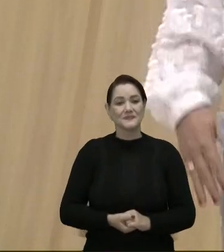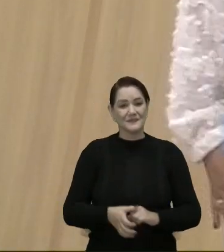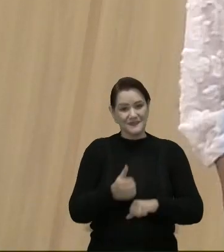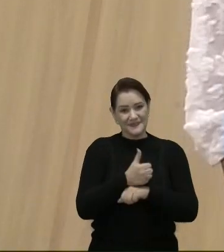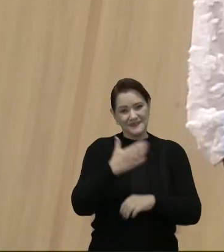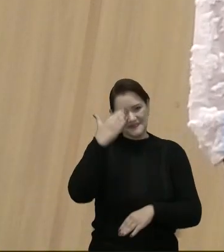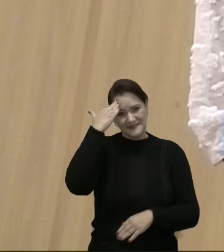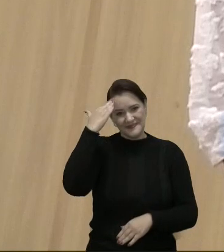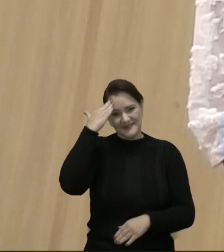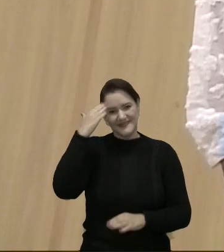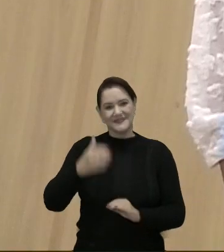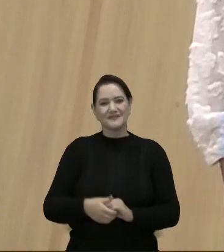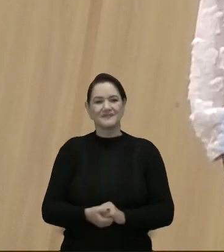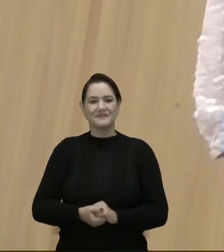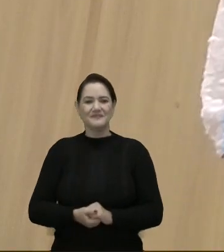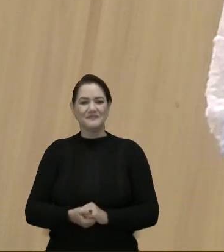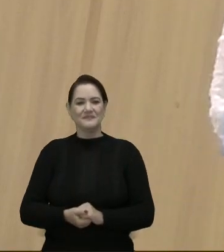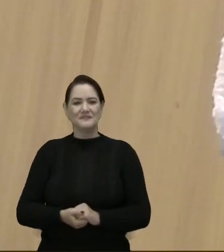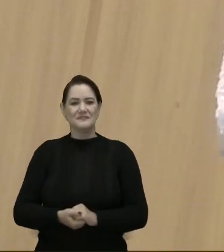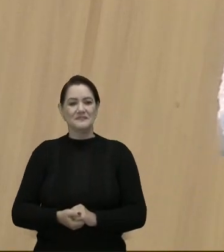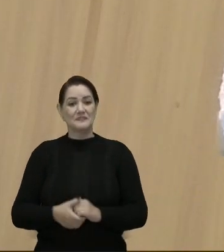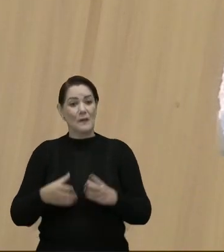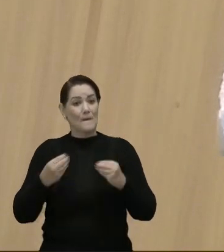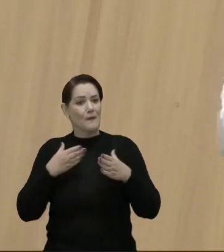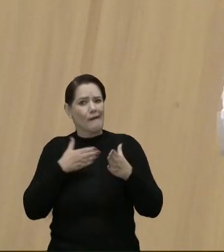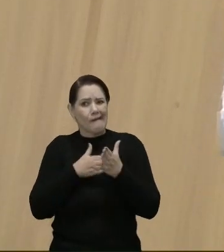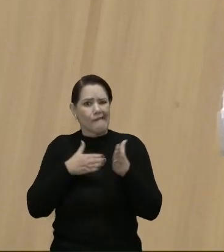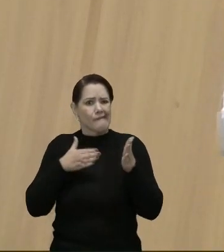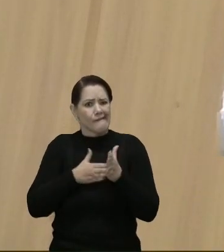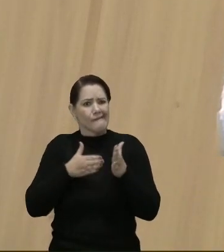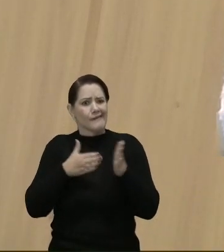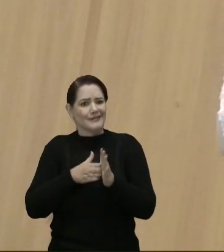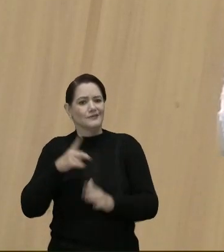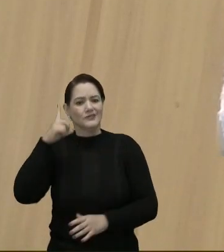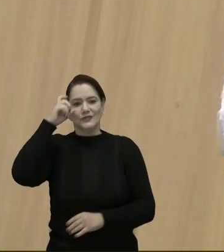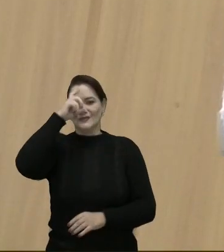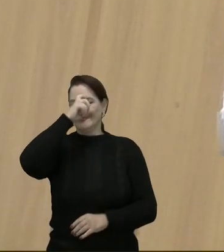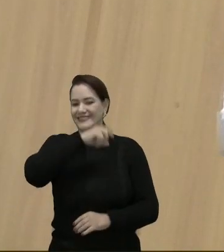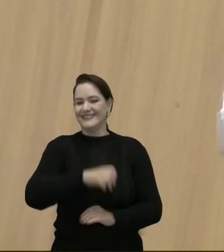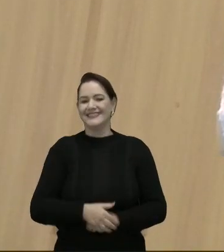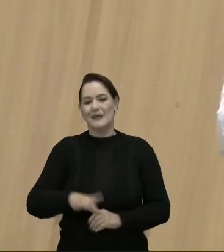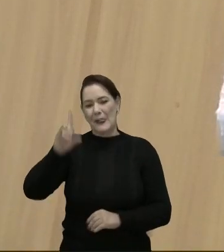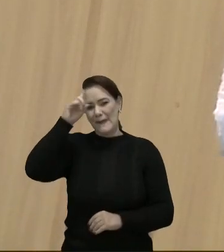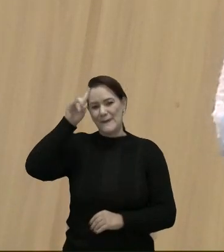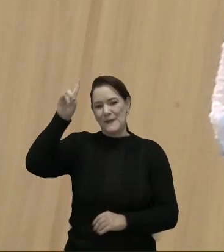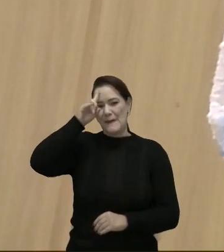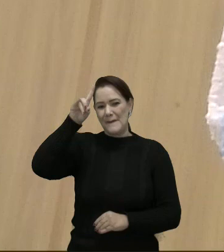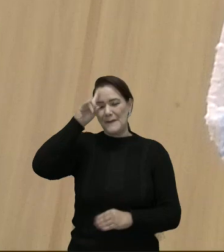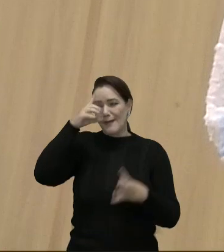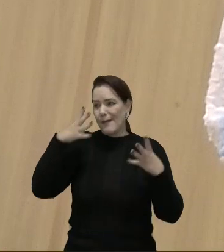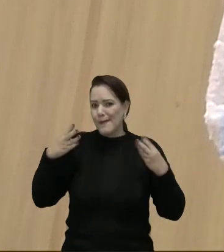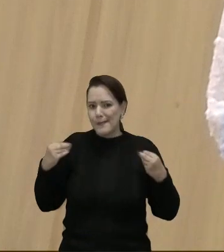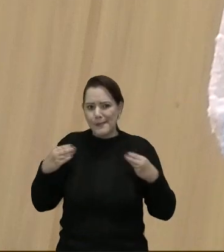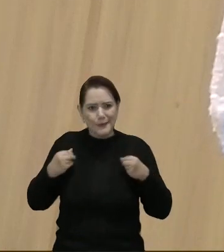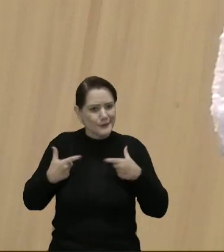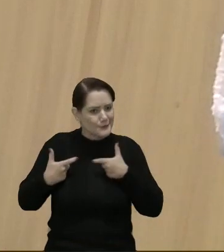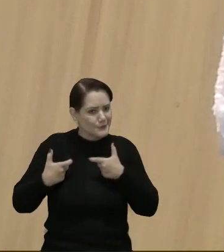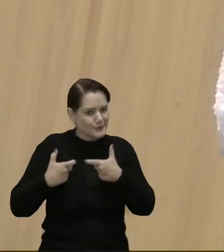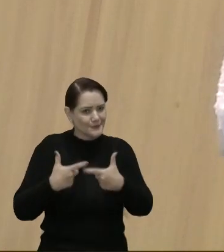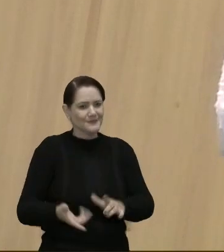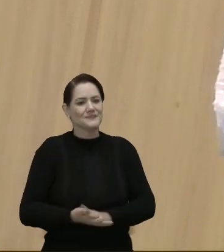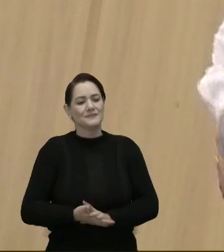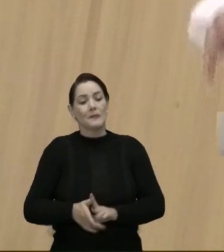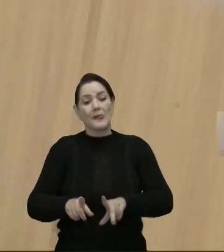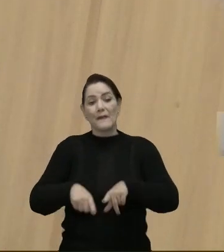aqui sabe o tamanho dos obstáculos que a gente enfrenta no dia a dia. São muitas batalhas,